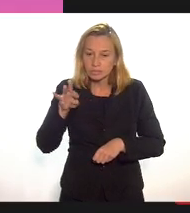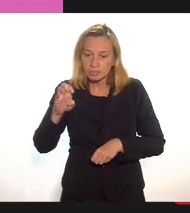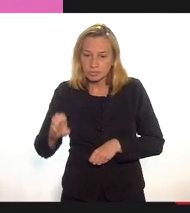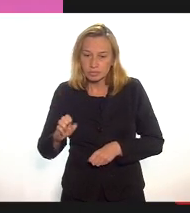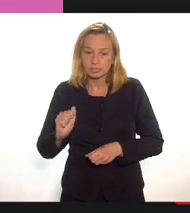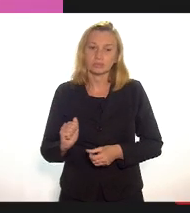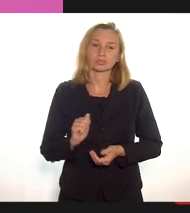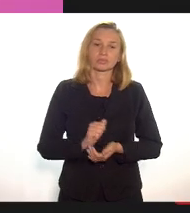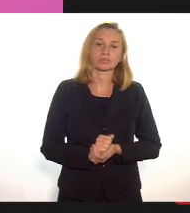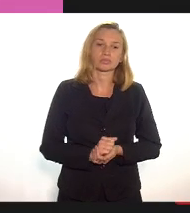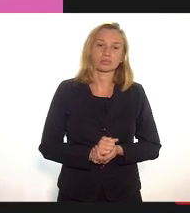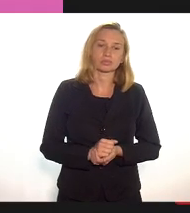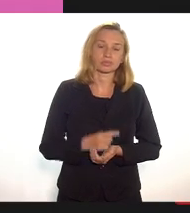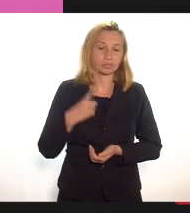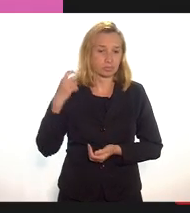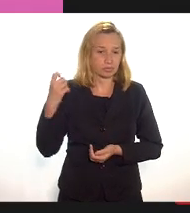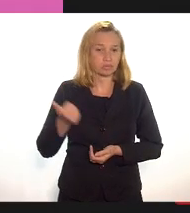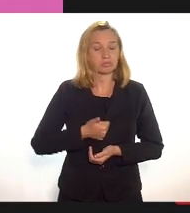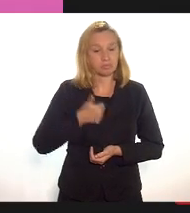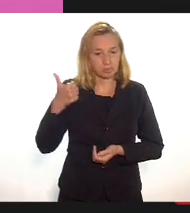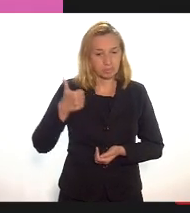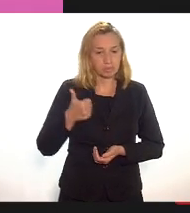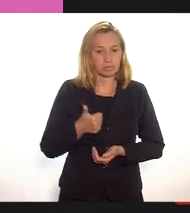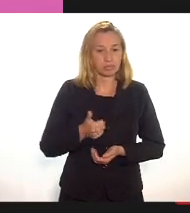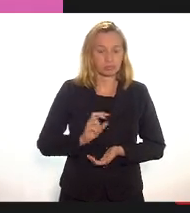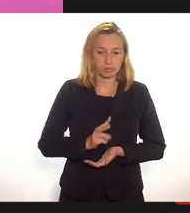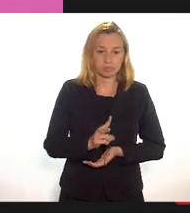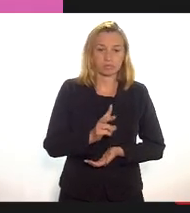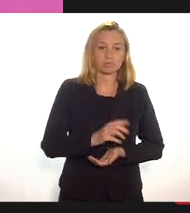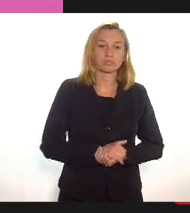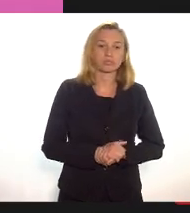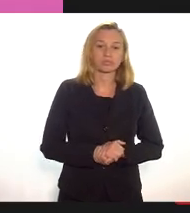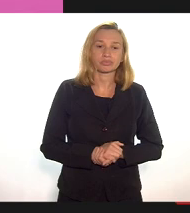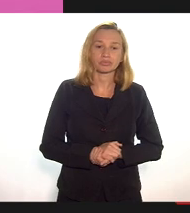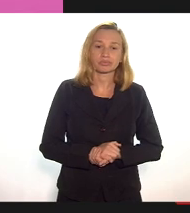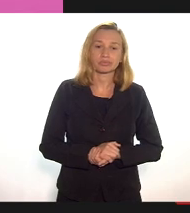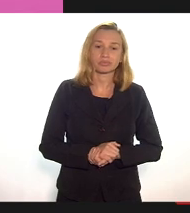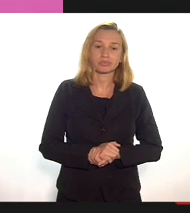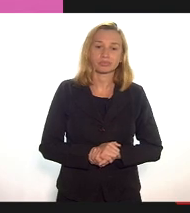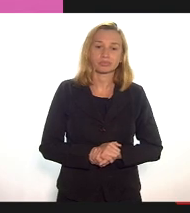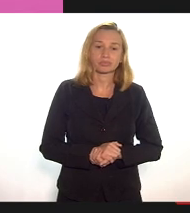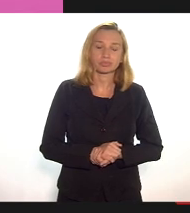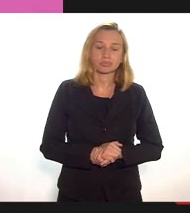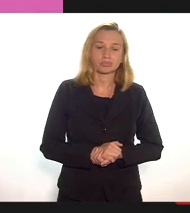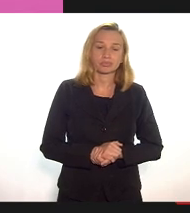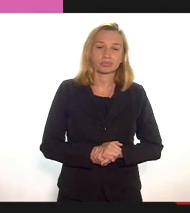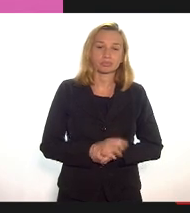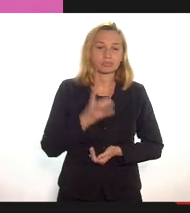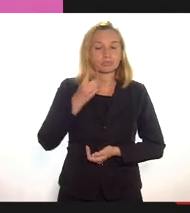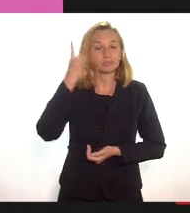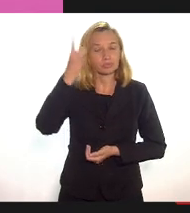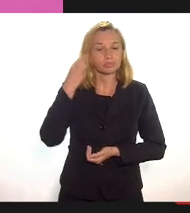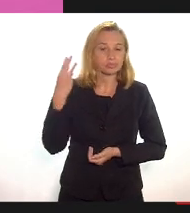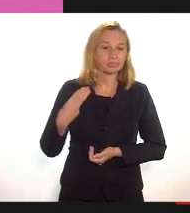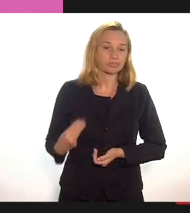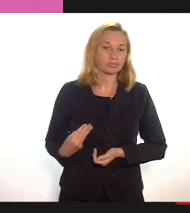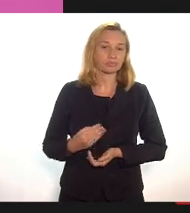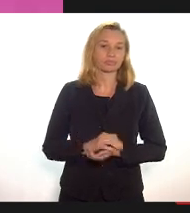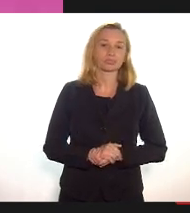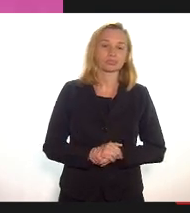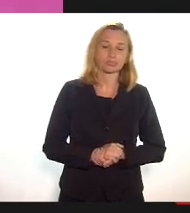seu áudio já deve estar melhor e a gente vai poder escutar. Deputada Mônica Francisco, por